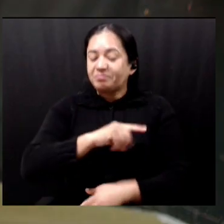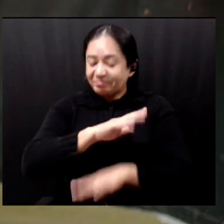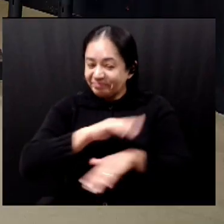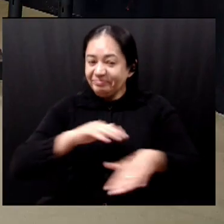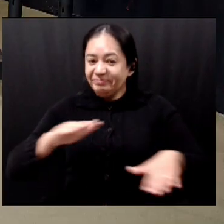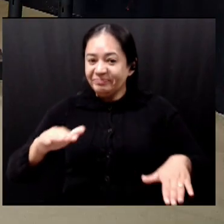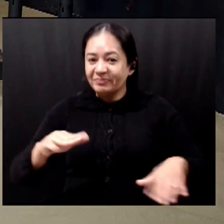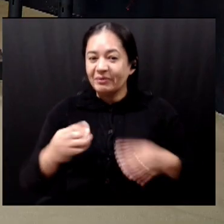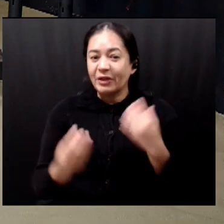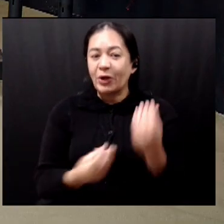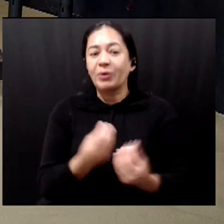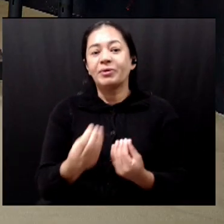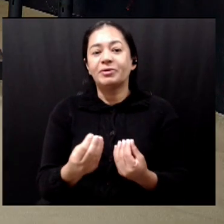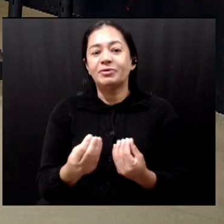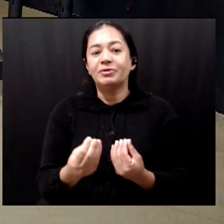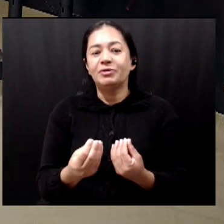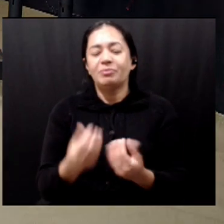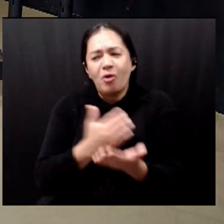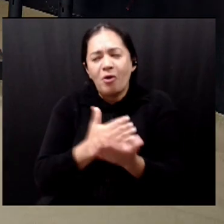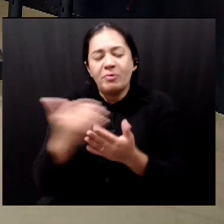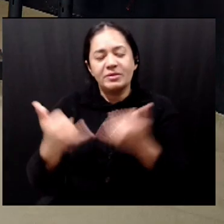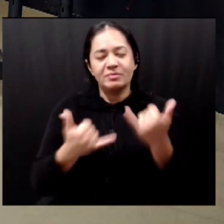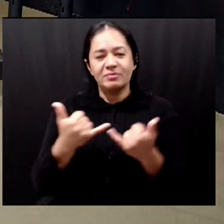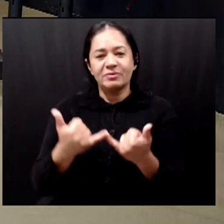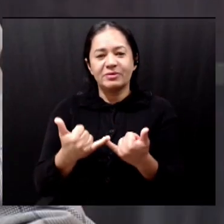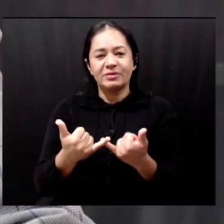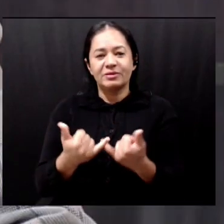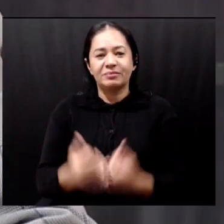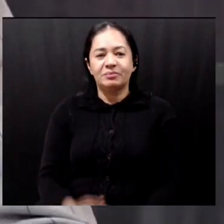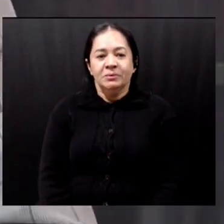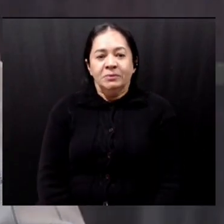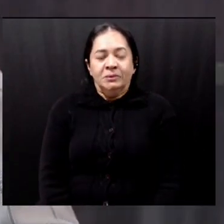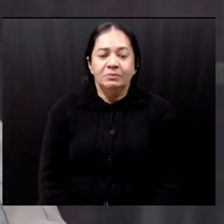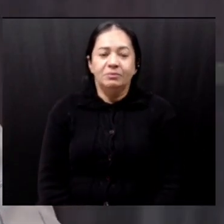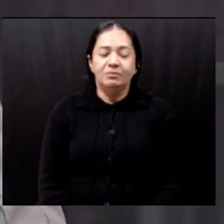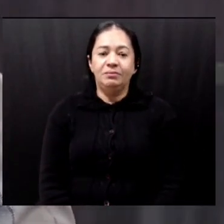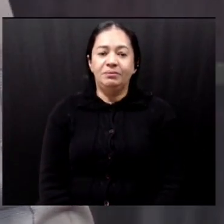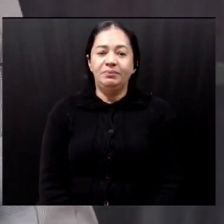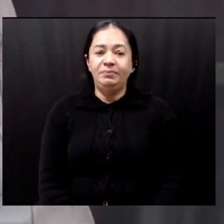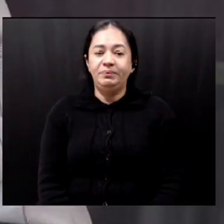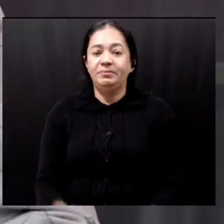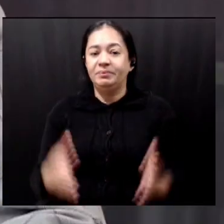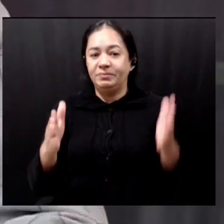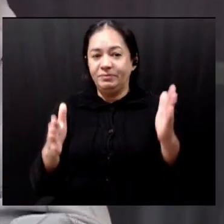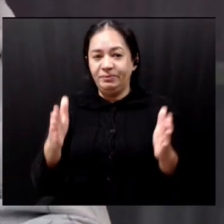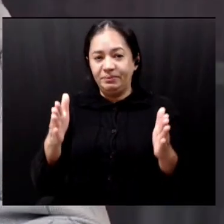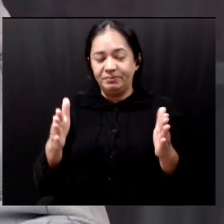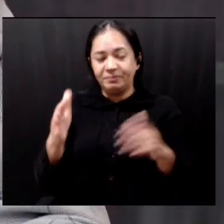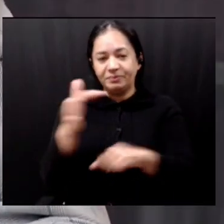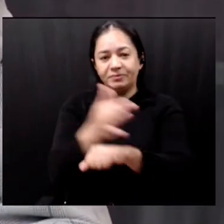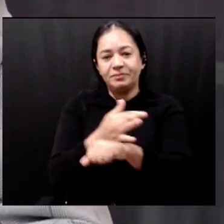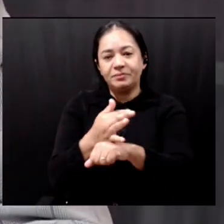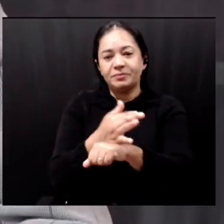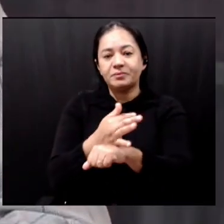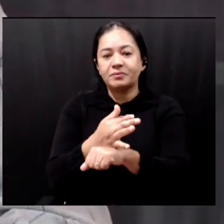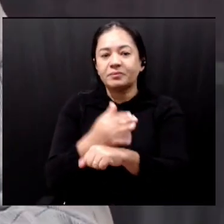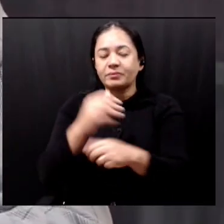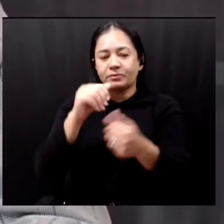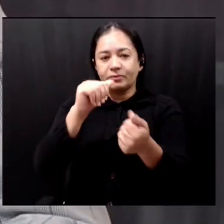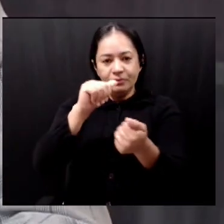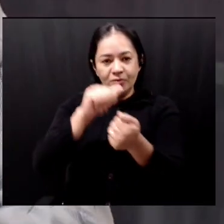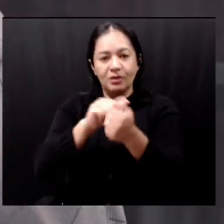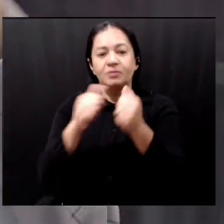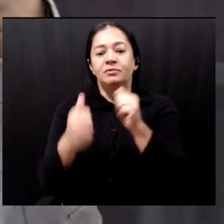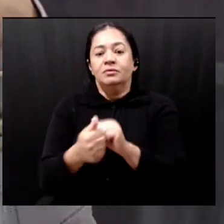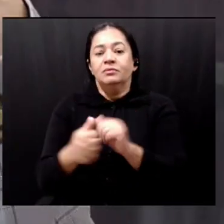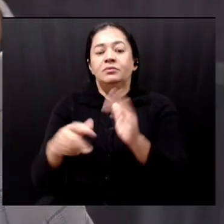na brincadeira? Qual que é a sua avaliação sobre as férias? Eu acredito que as férias, né, elas são uma adaptação ali da rotina, né? Não é aquela